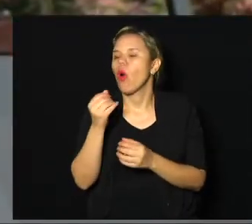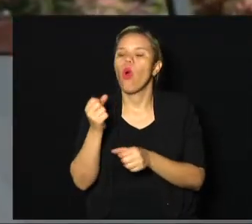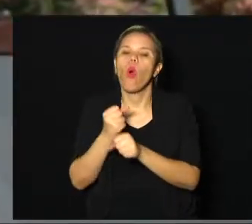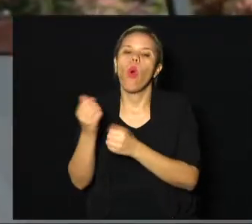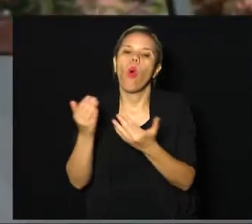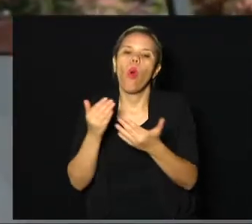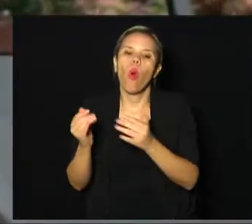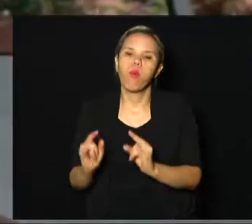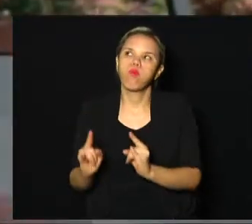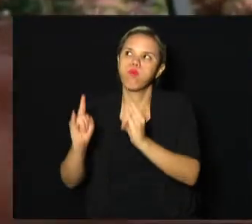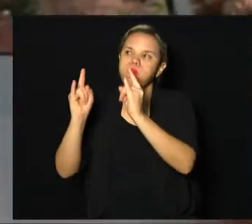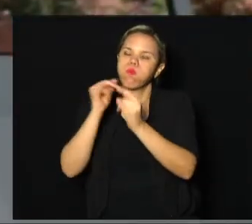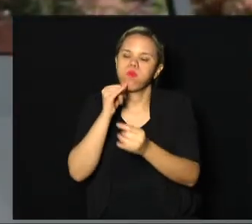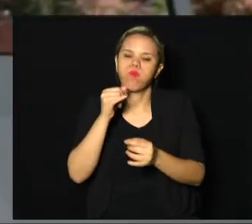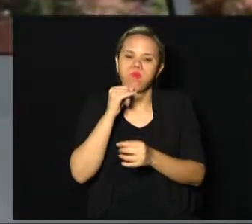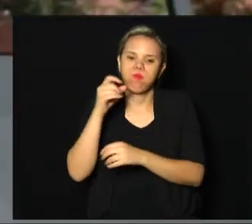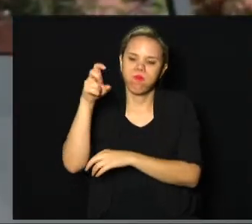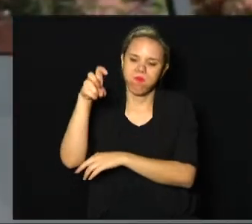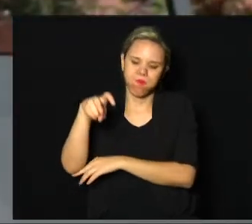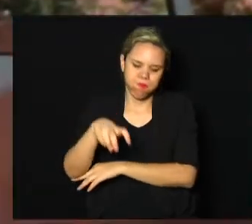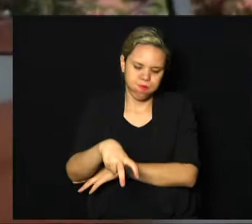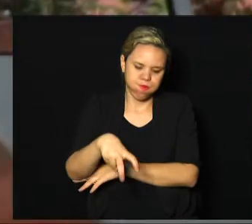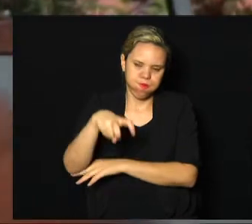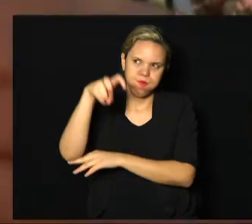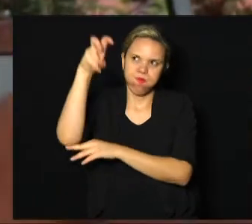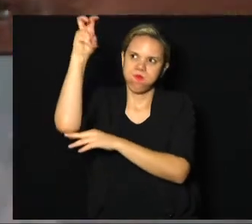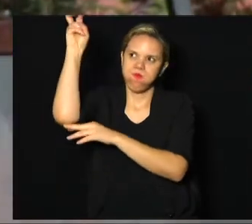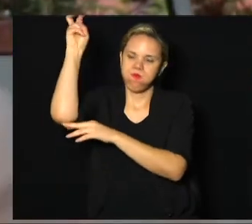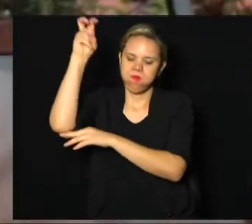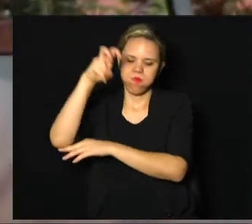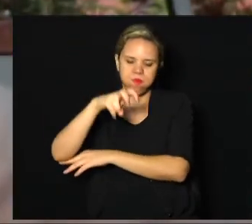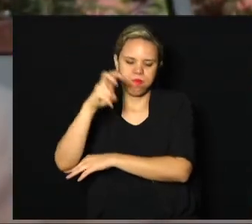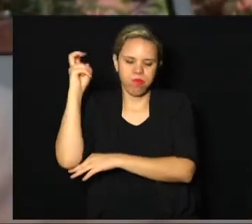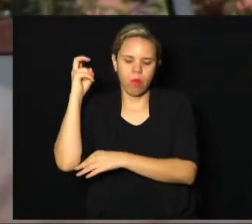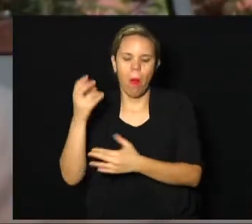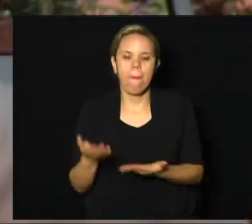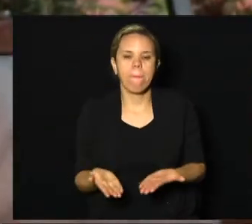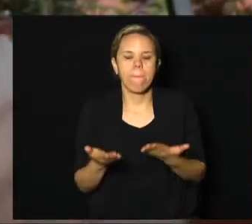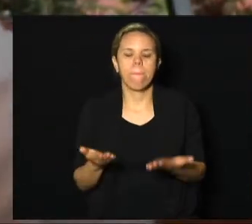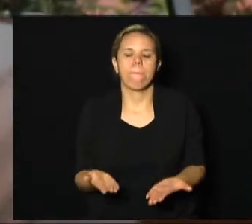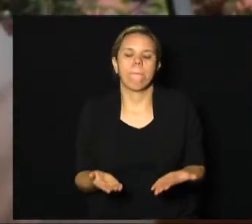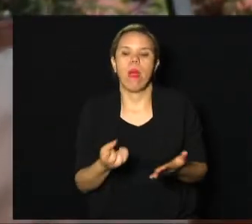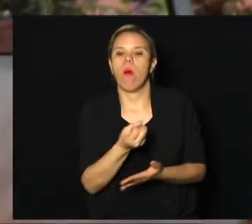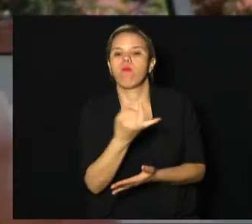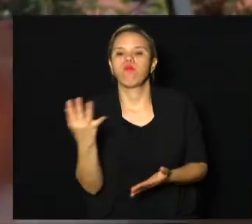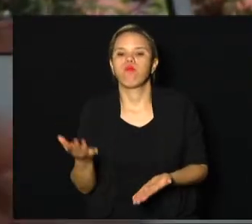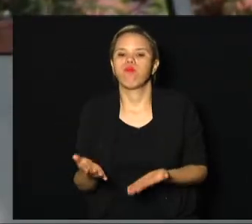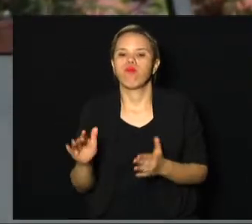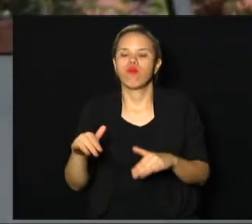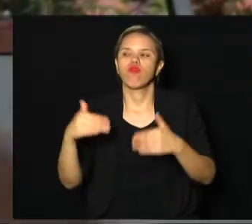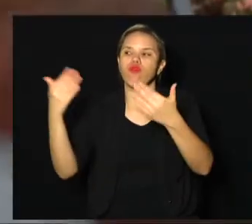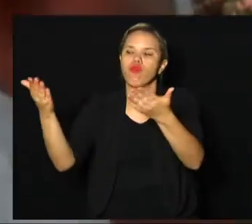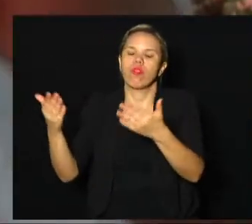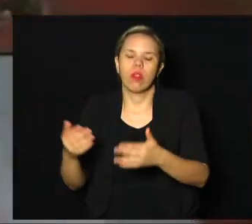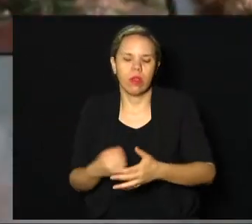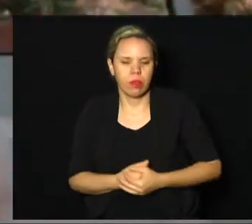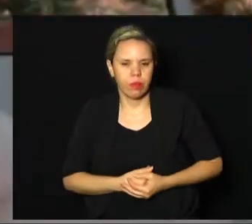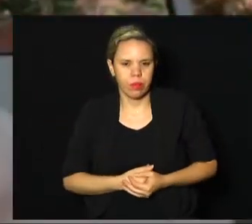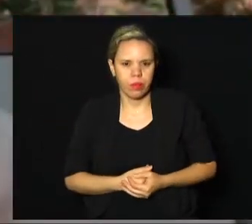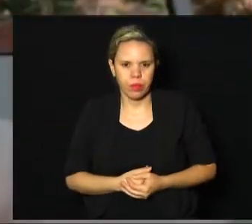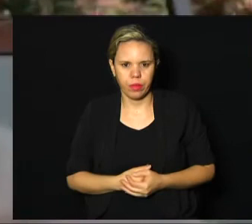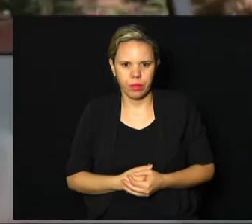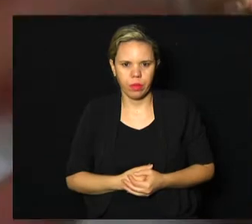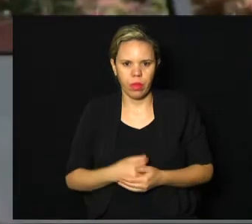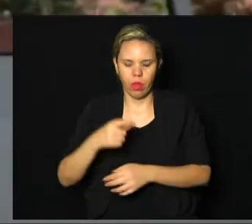vai a força que um guindaste tem que ter de contrapeso para levantar um peso de tantos quilos do outro lado, considerando